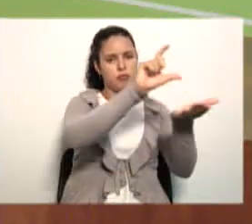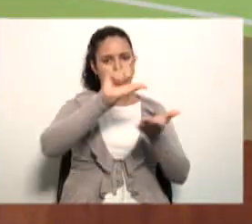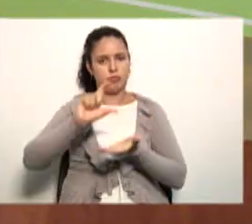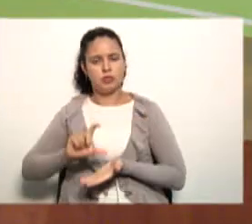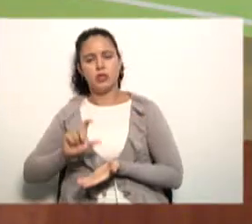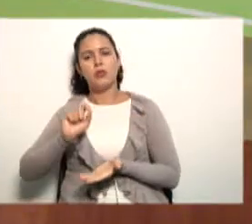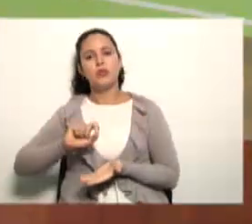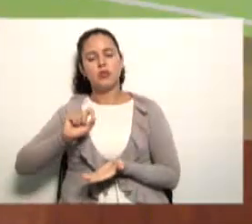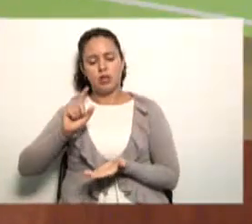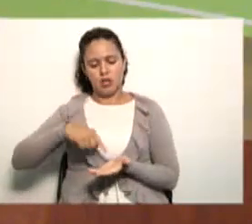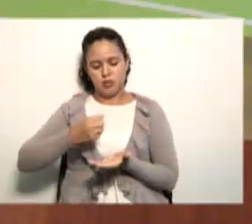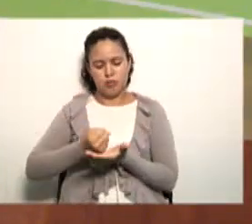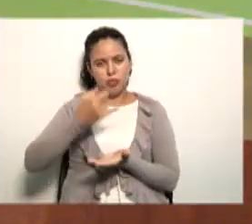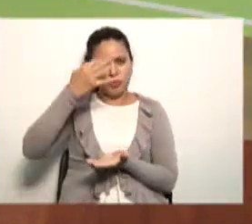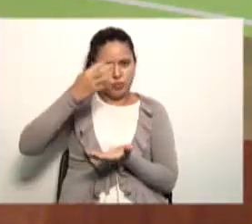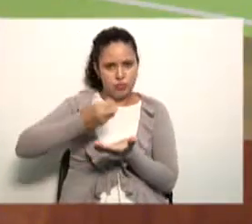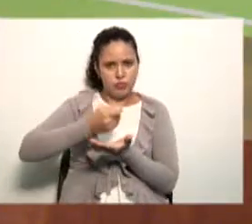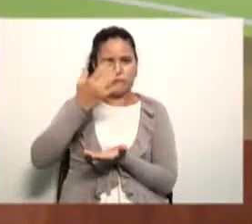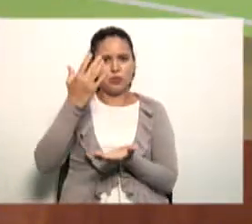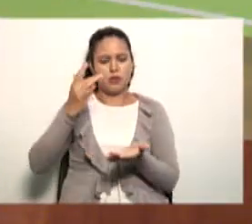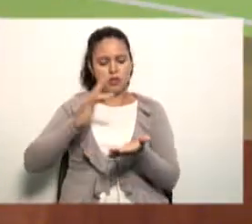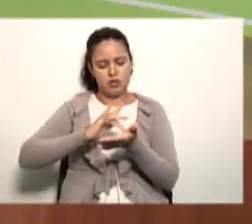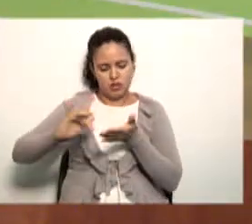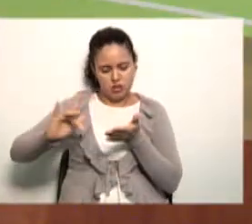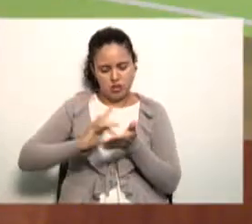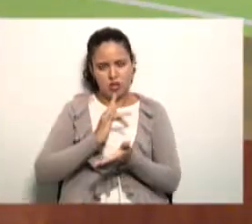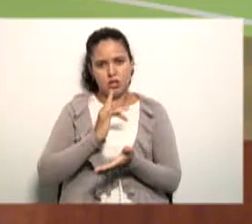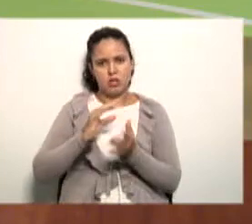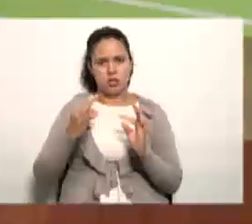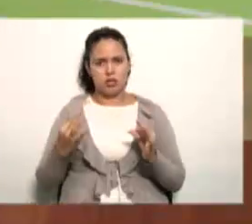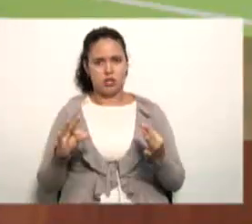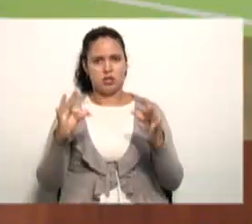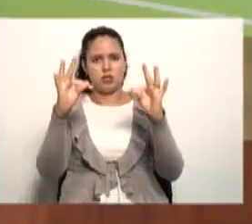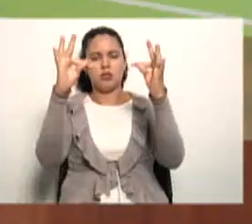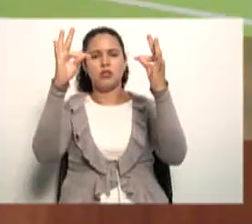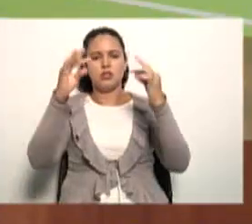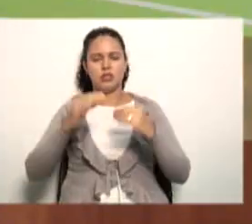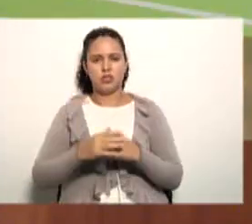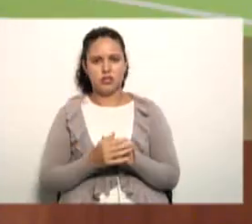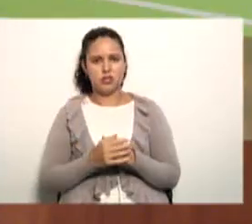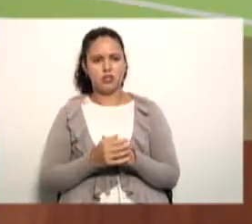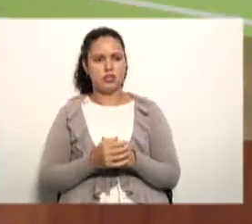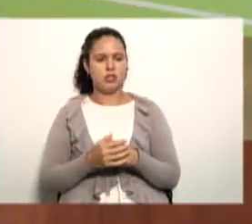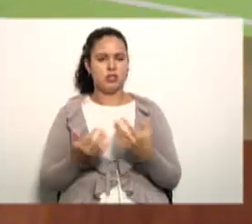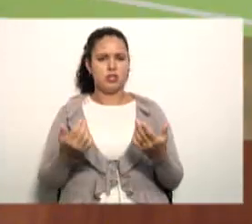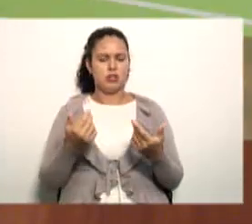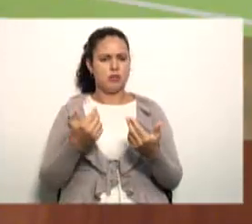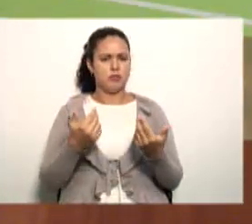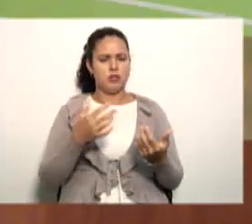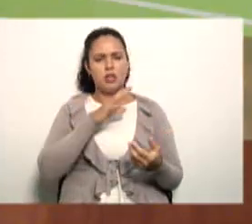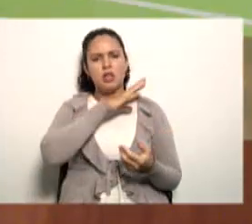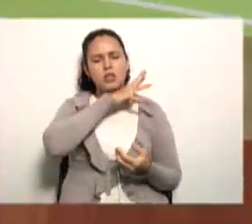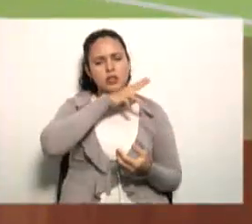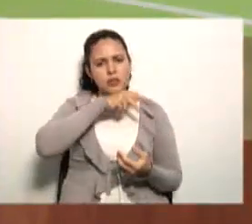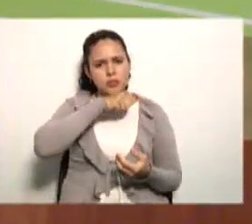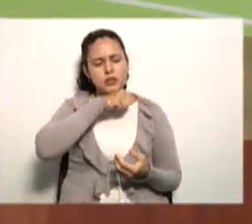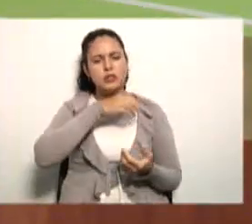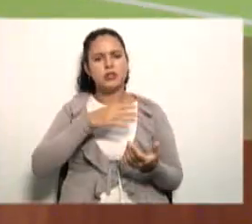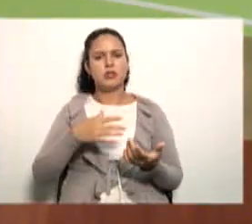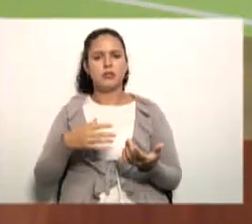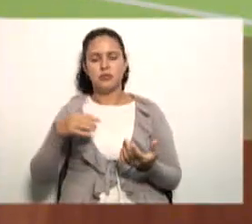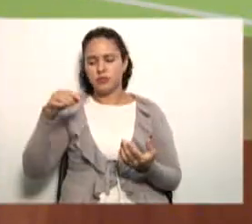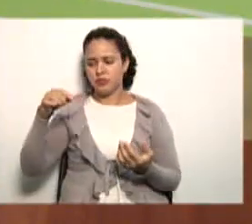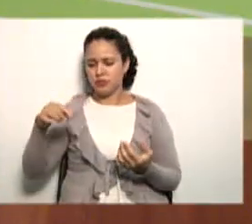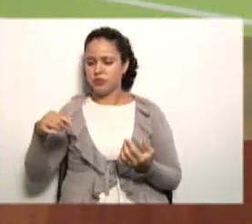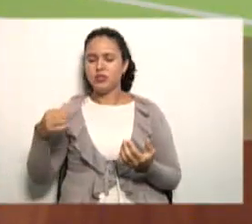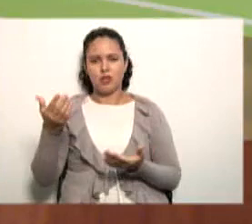no Brasil e exportamos algodão, exportamos milho, exportamos soja, exportamos suco de laranja, somos